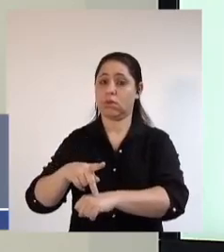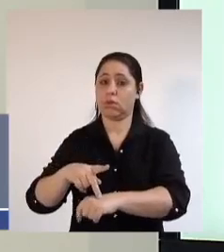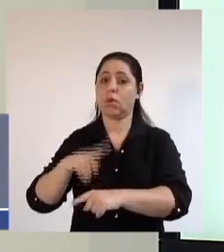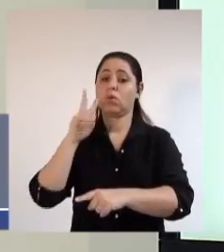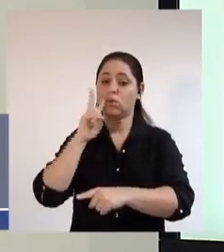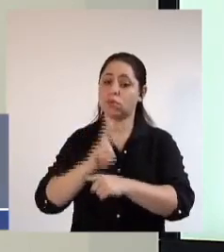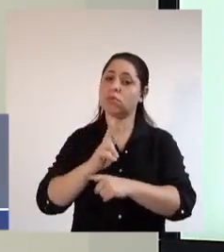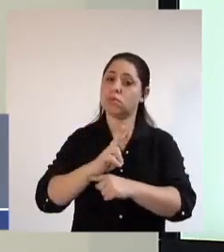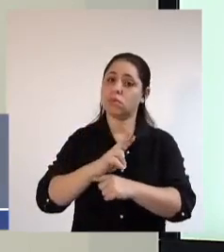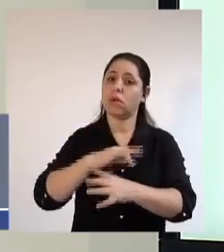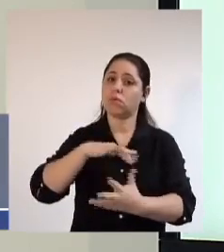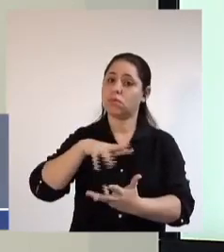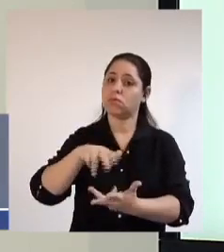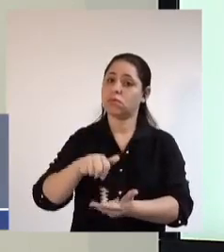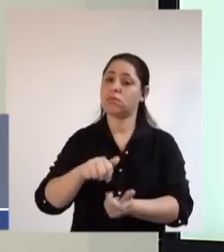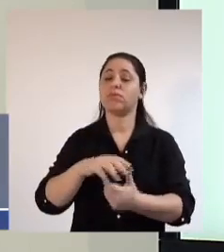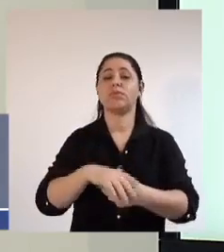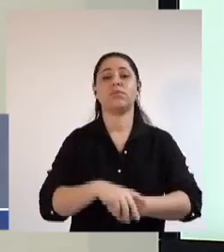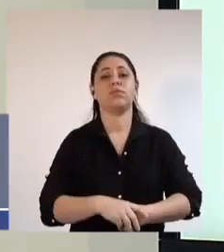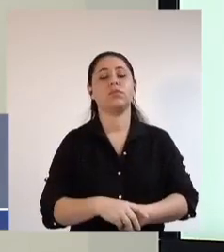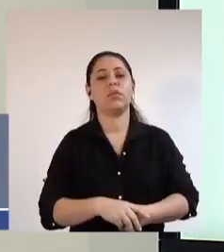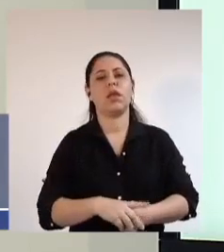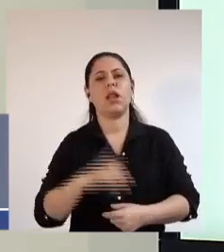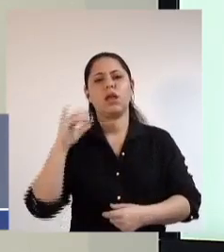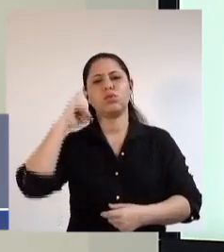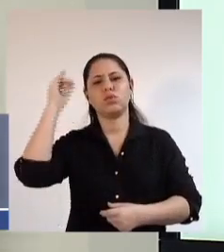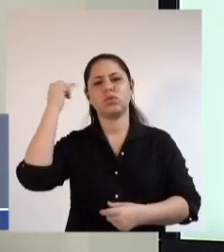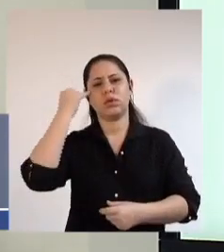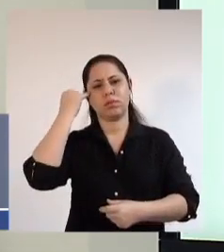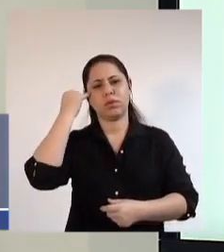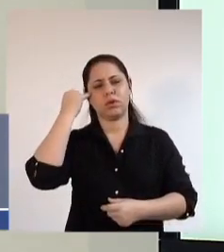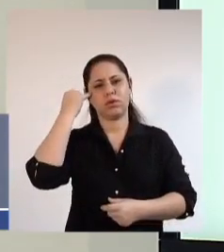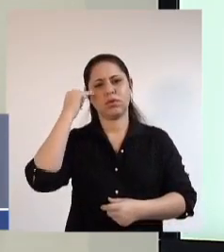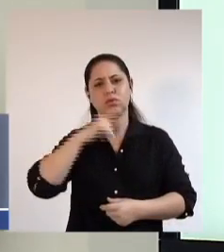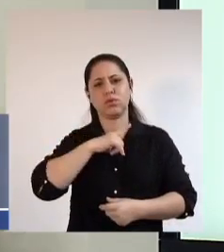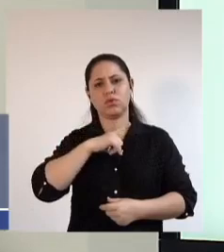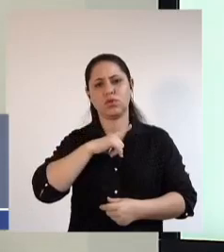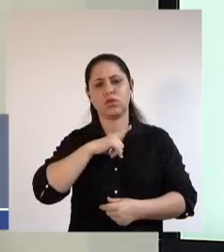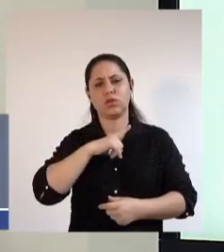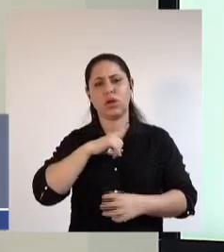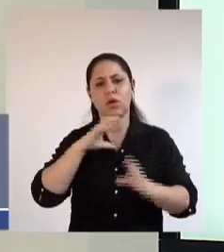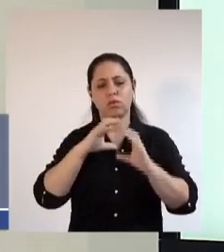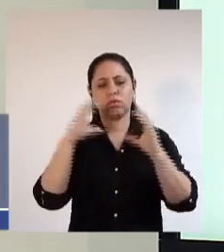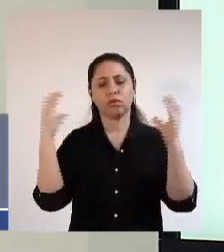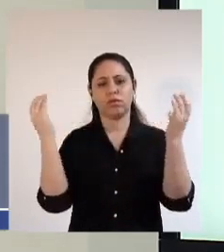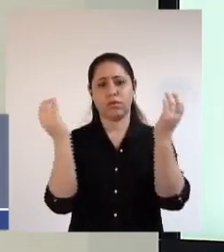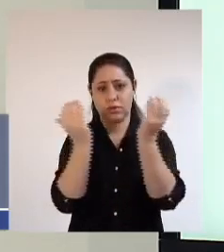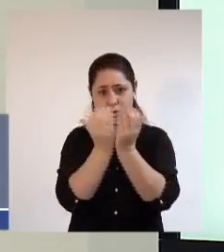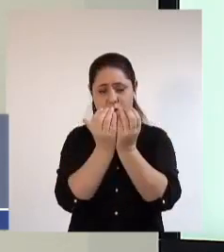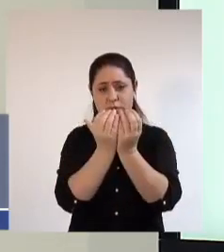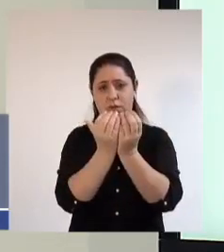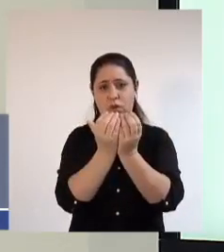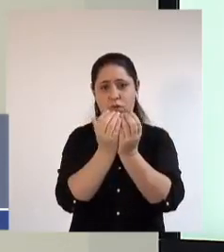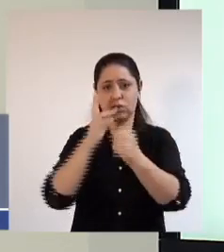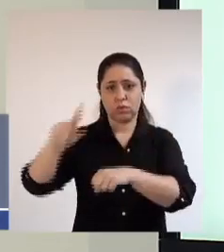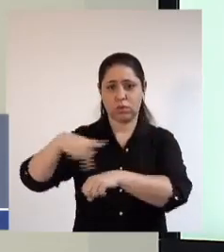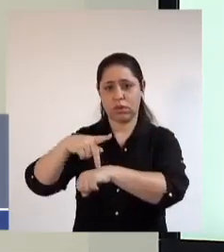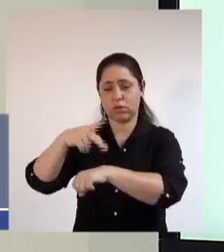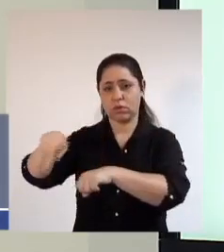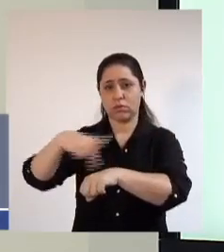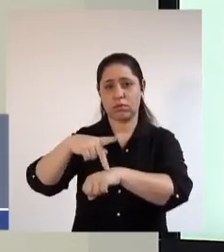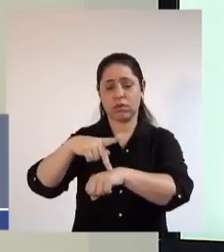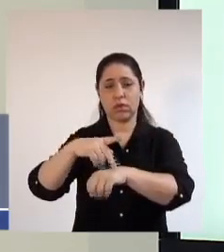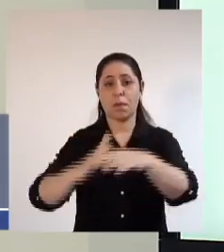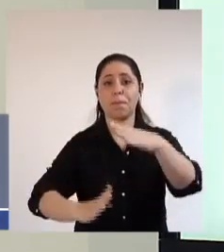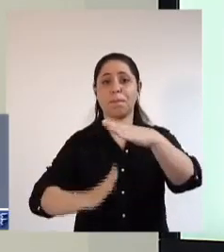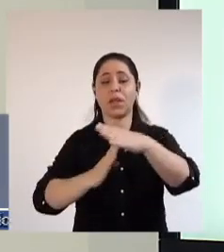e em reais não é uma província do japão em uma das cópias que são as conferências das partes essa meta ela passou a ser de